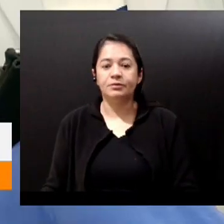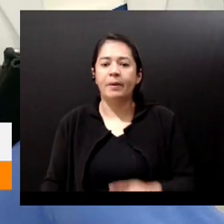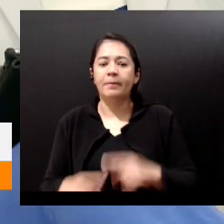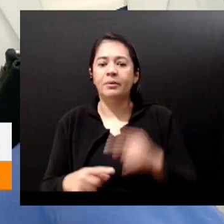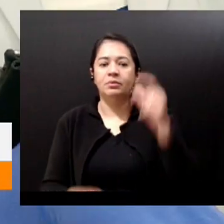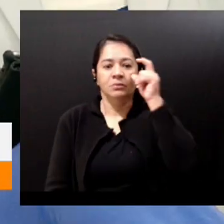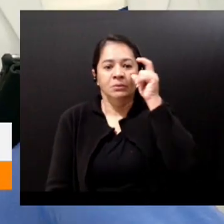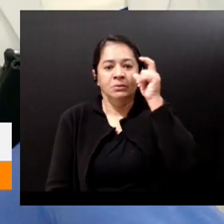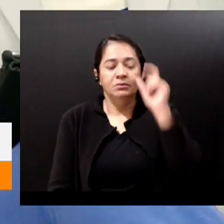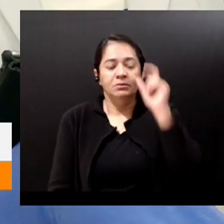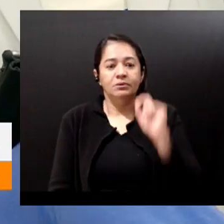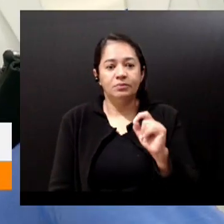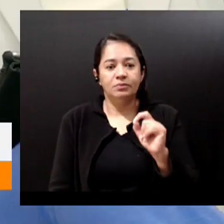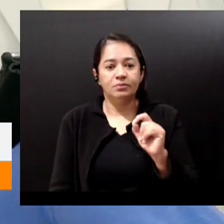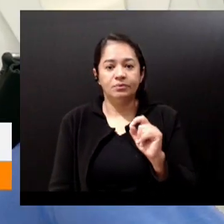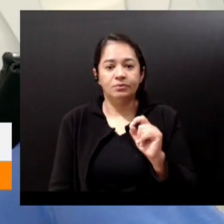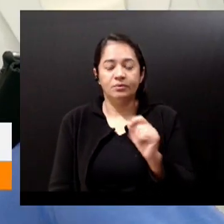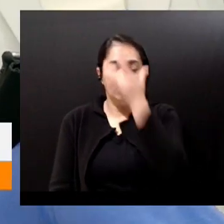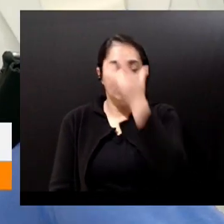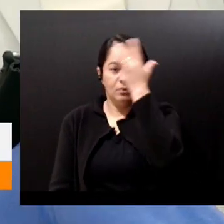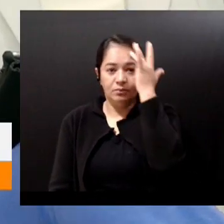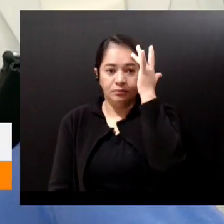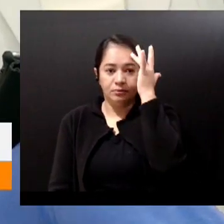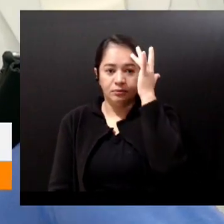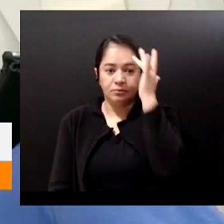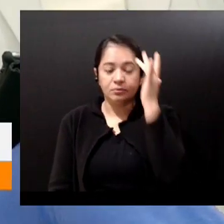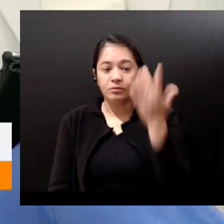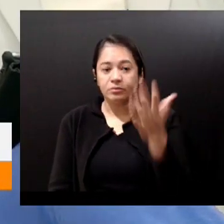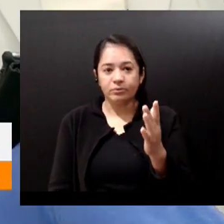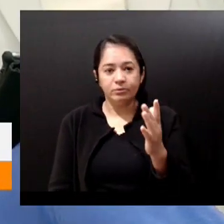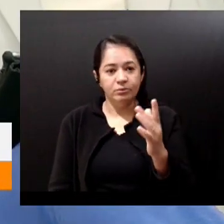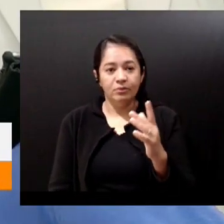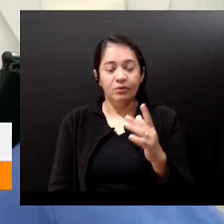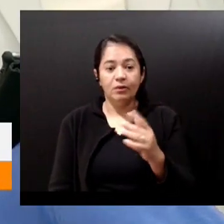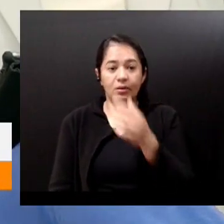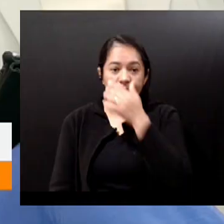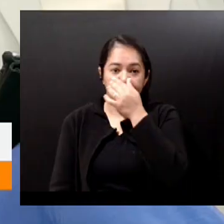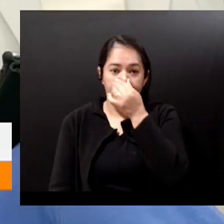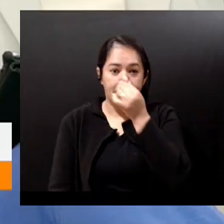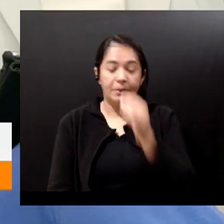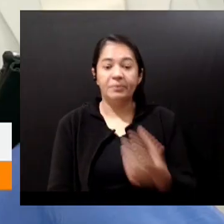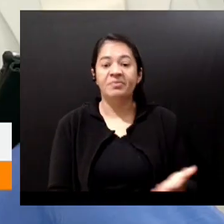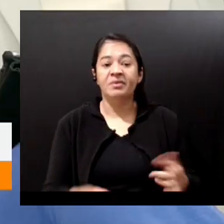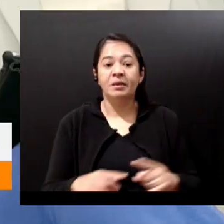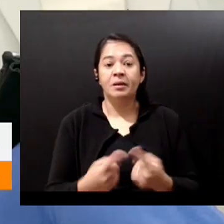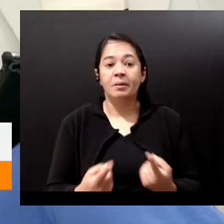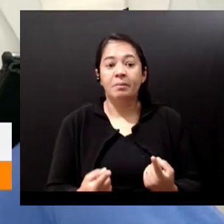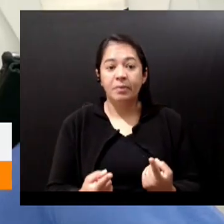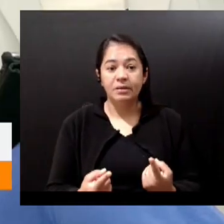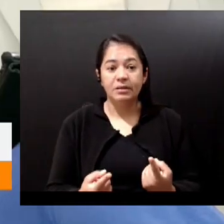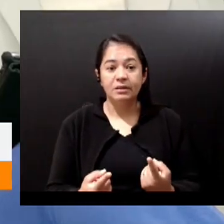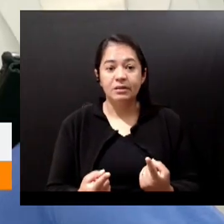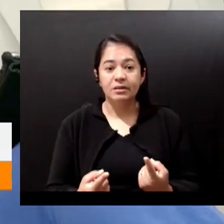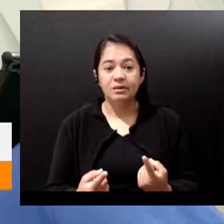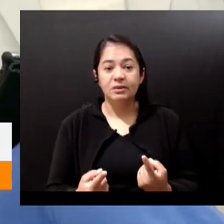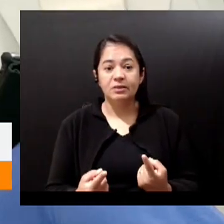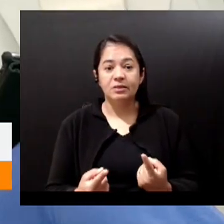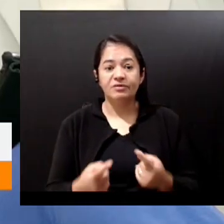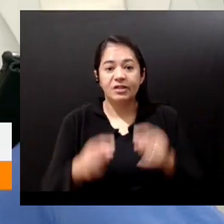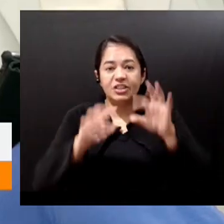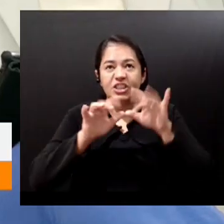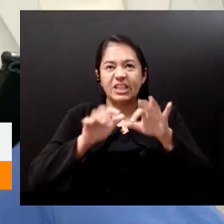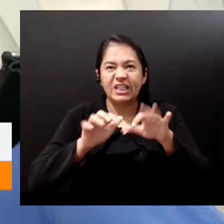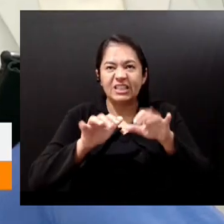O sujeito que às vezes é um som que não é som, mas que é encarado pelo outro como uma violência. Então, por exemplo, barulho de